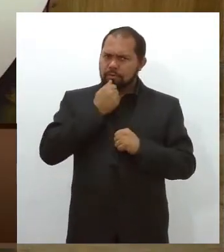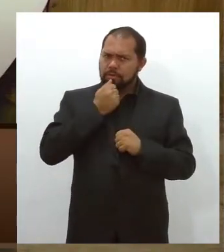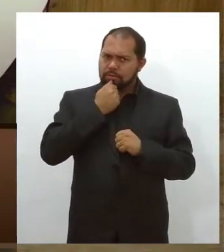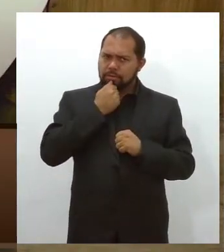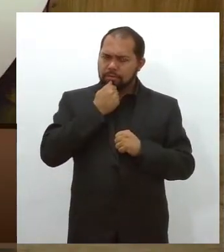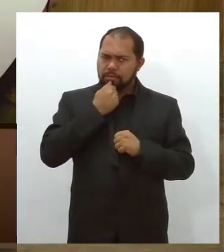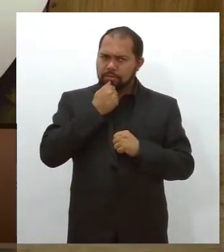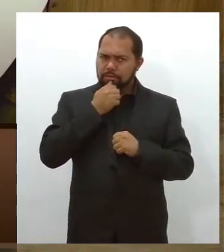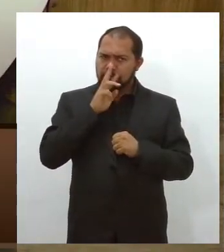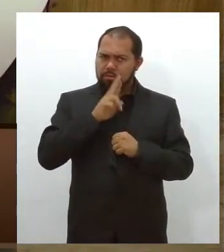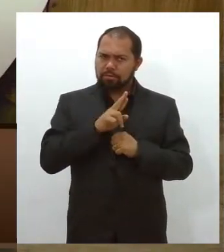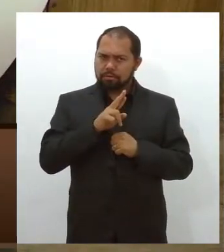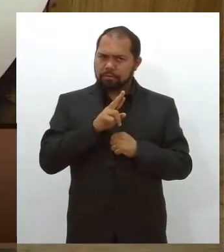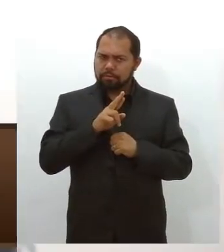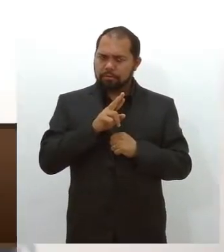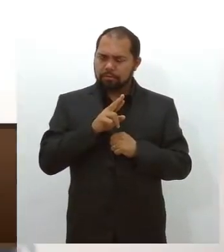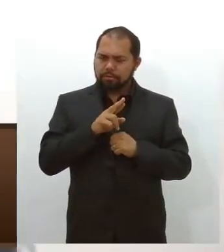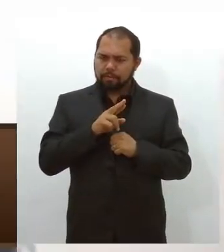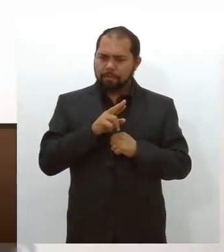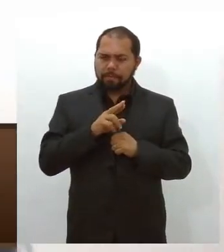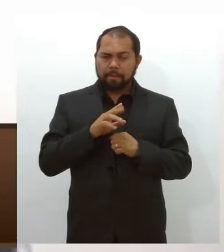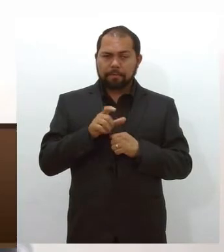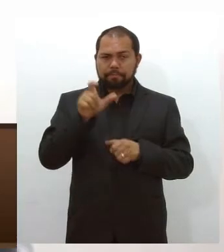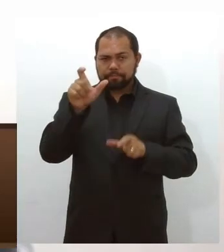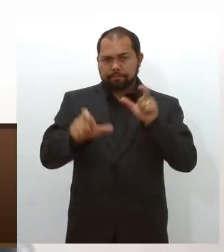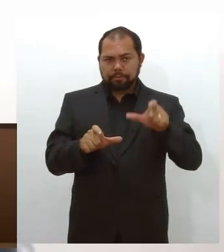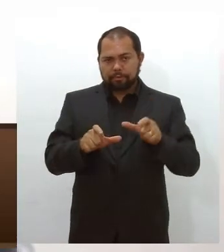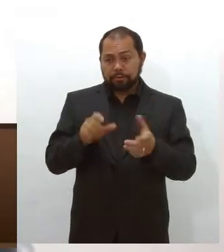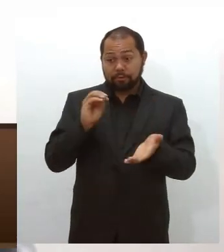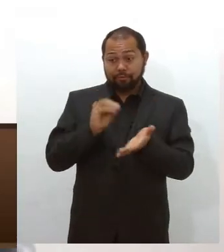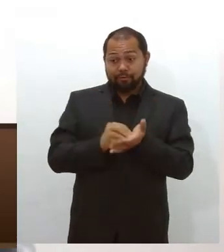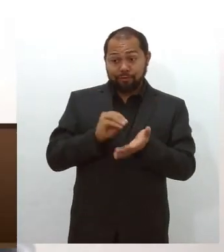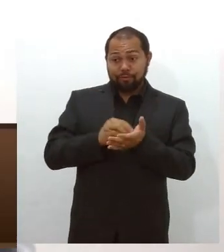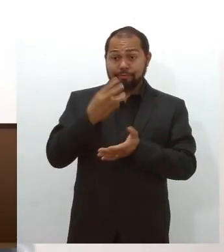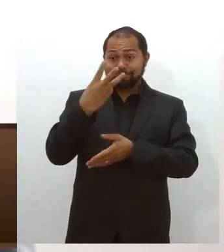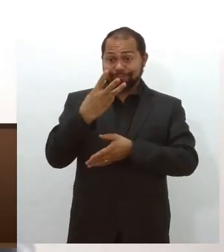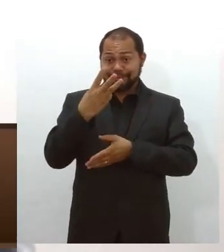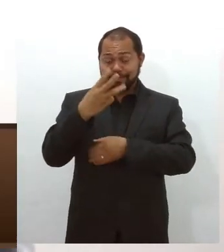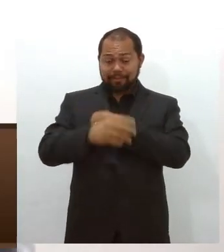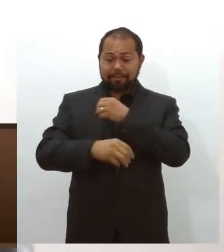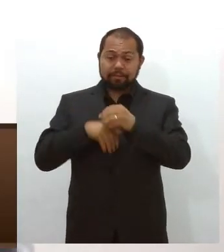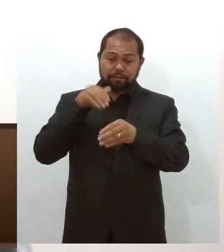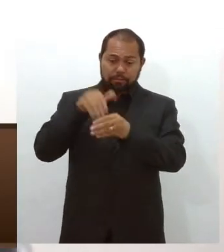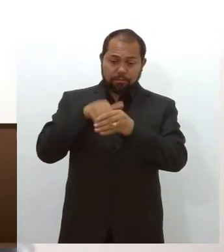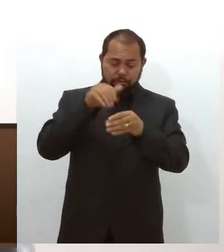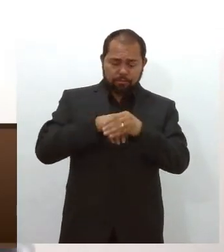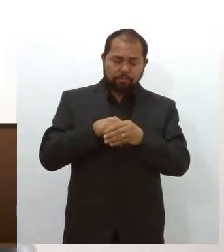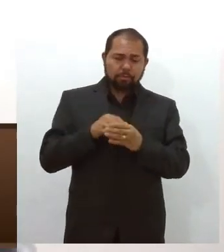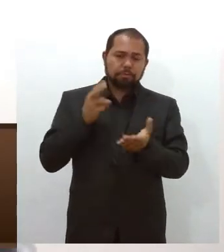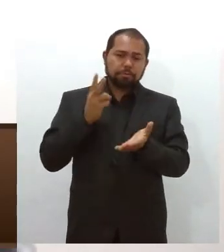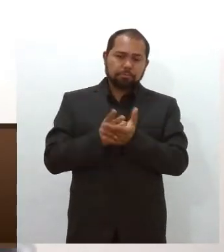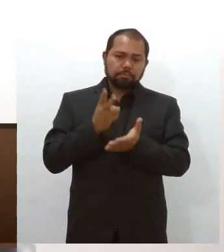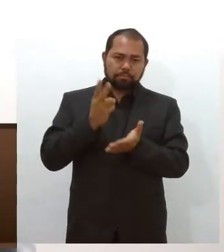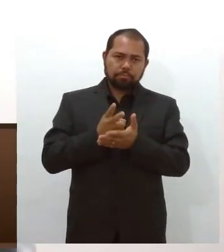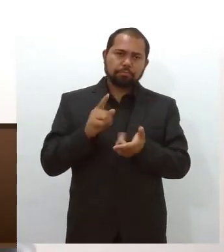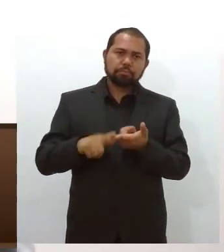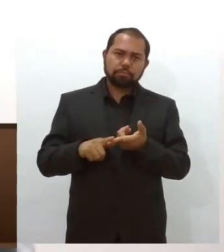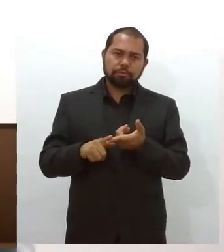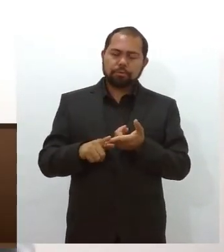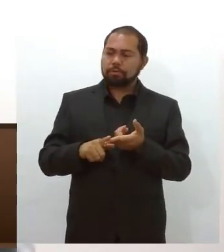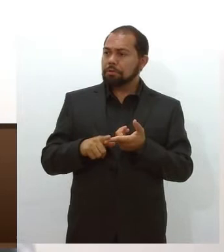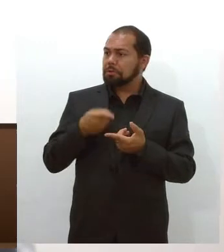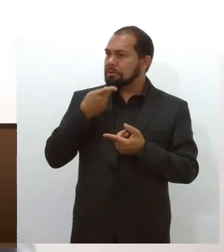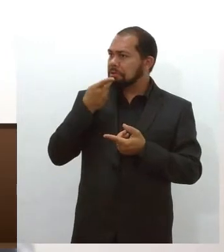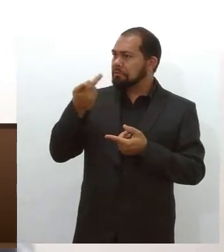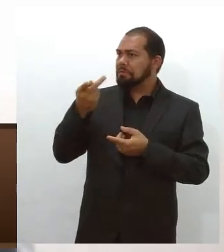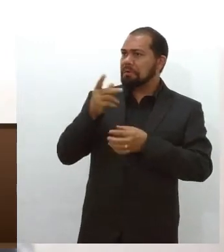Bom, quem deixou de votar em 3 eleições consecutivas, não fez a justificativa ou